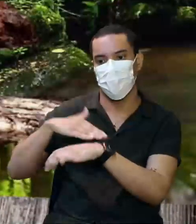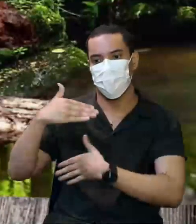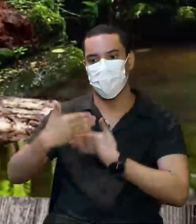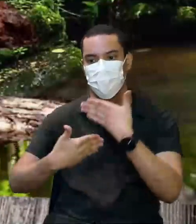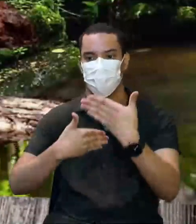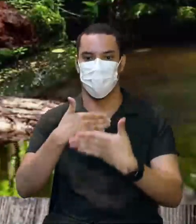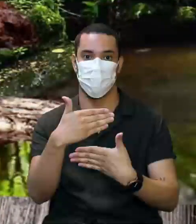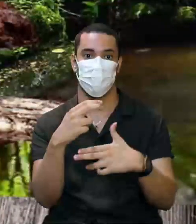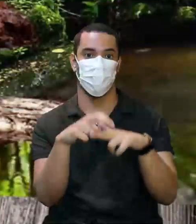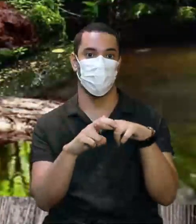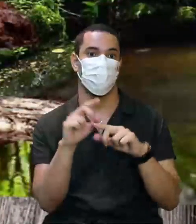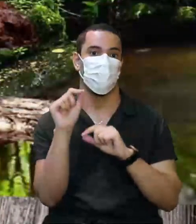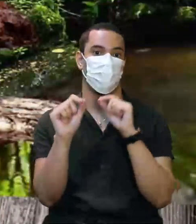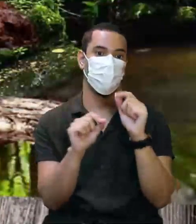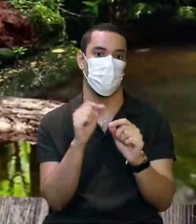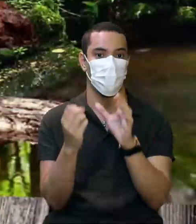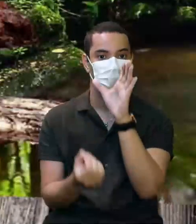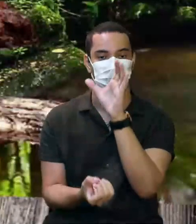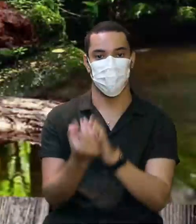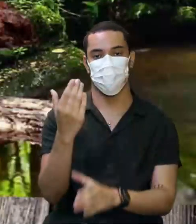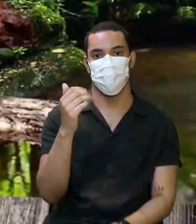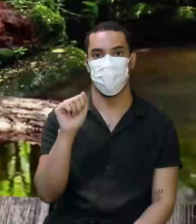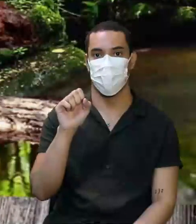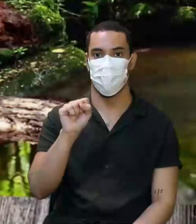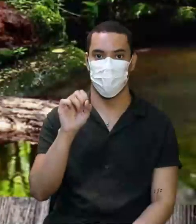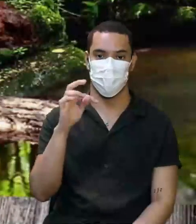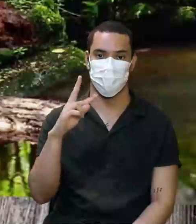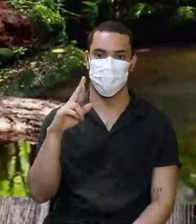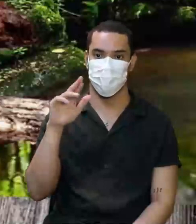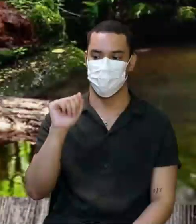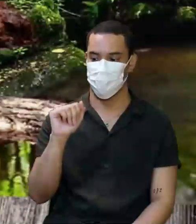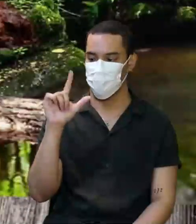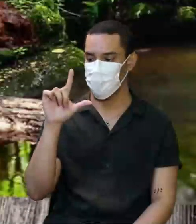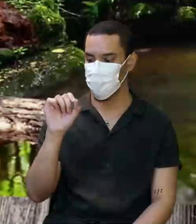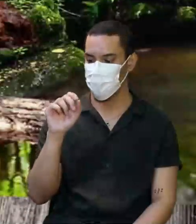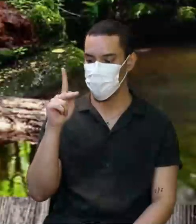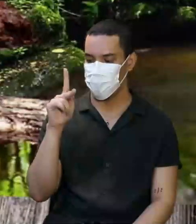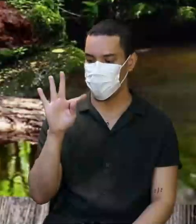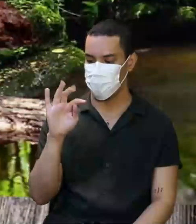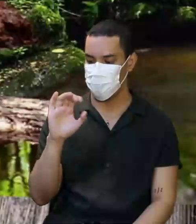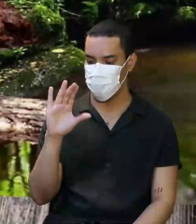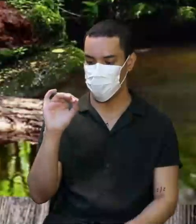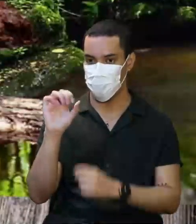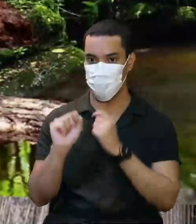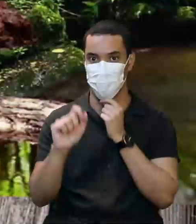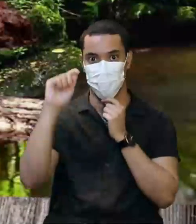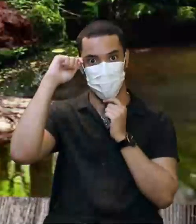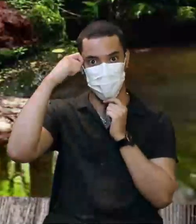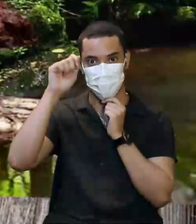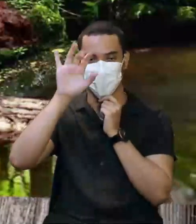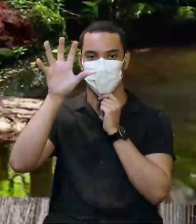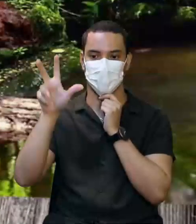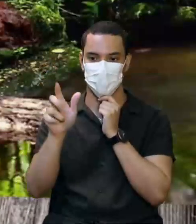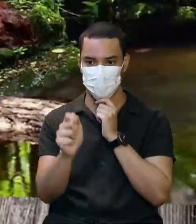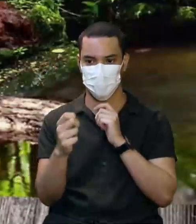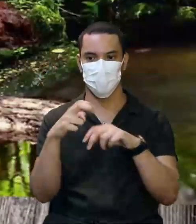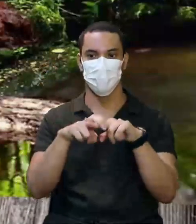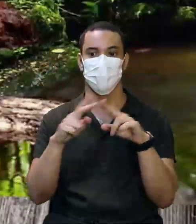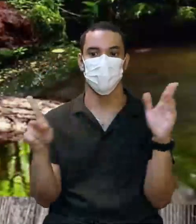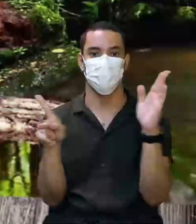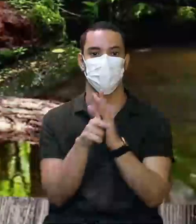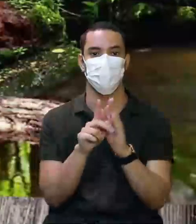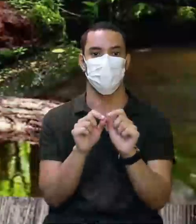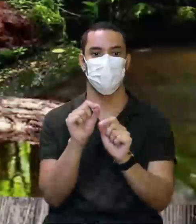Aí surgiram os australopitecos, tá? Na região ali da África. E esses